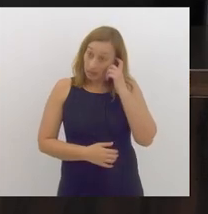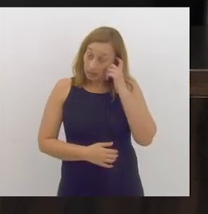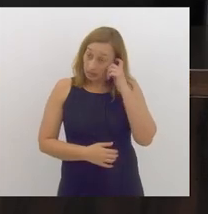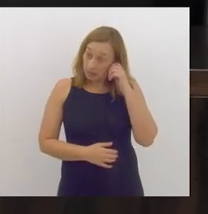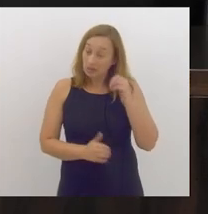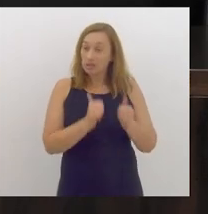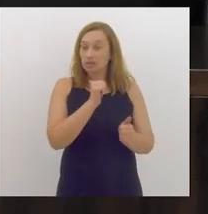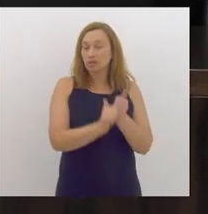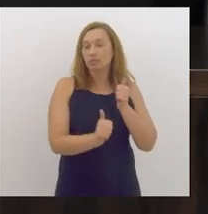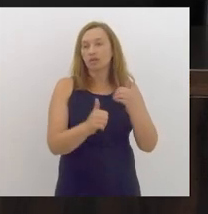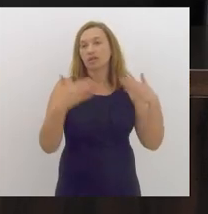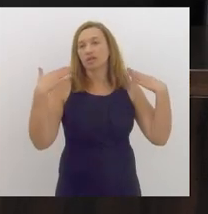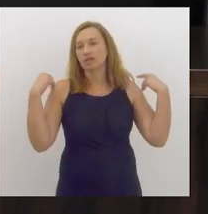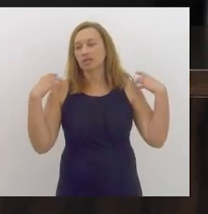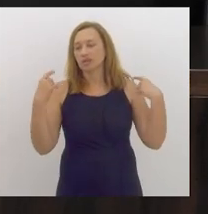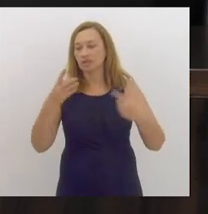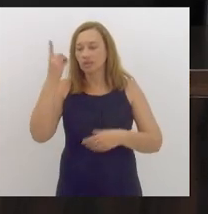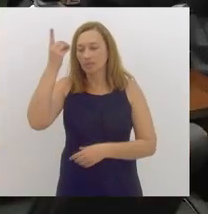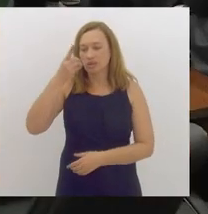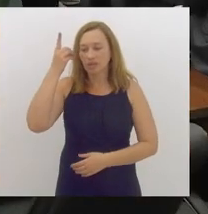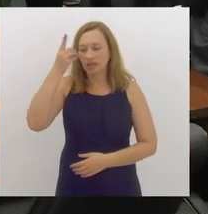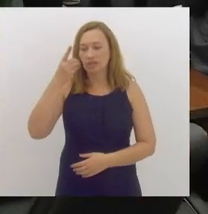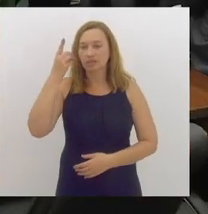Lazer, deputado Bebeto,